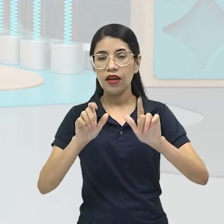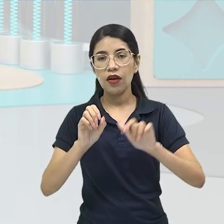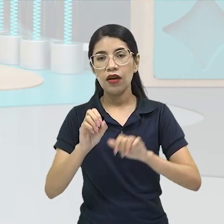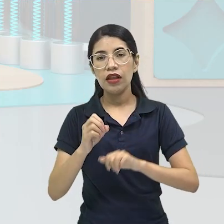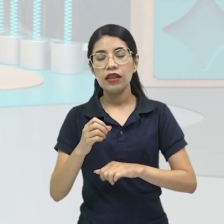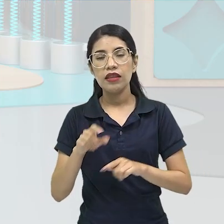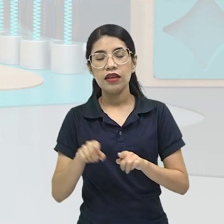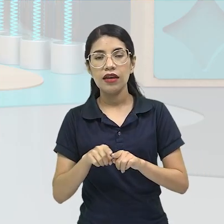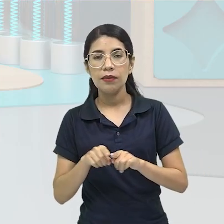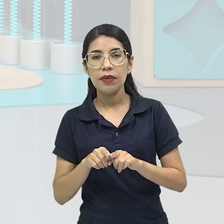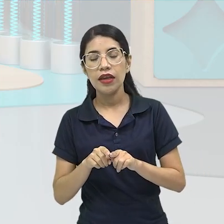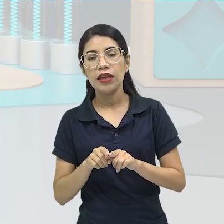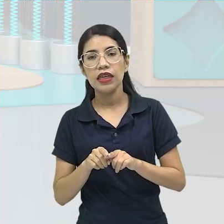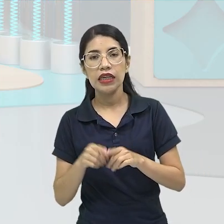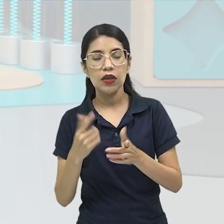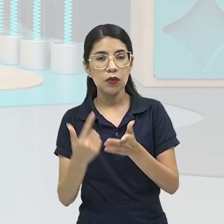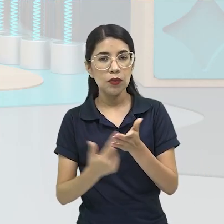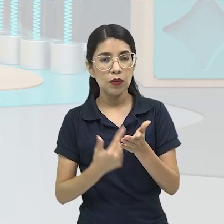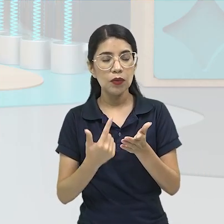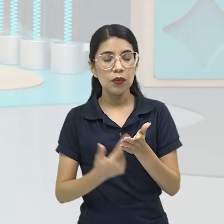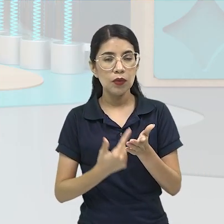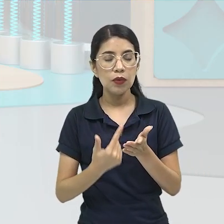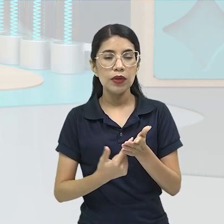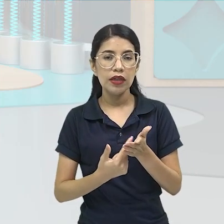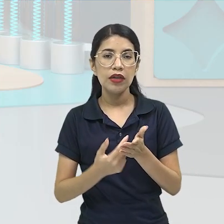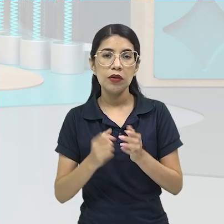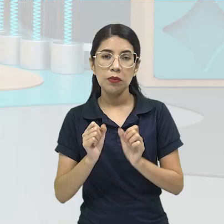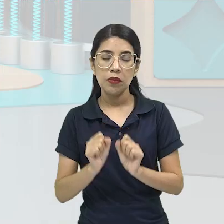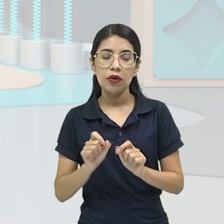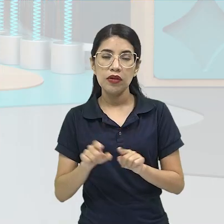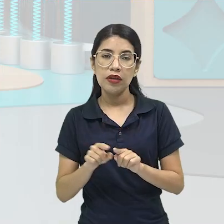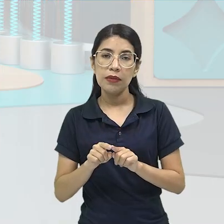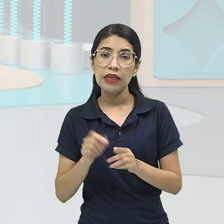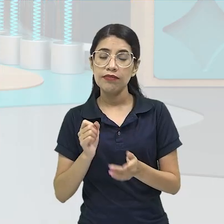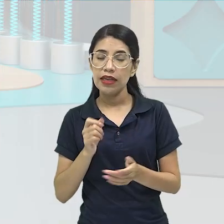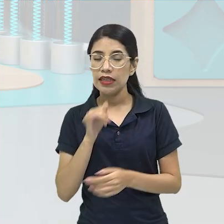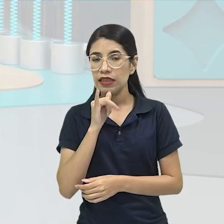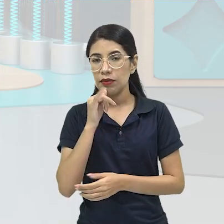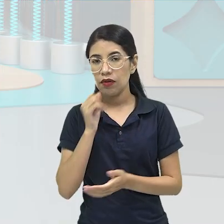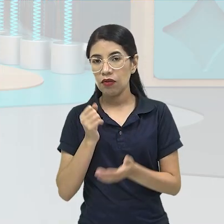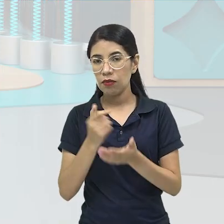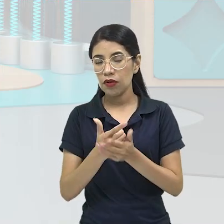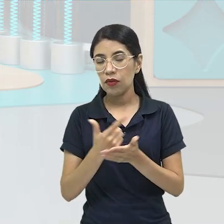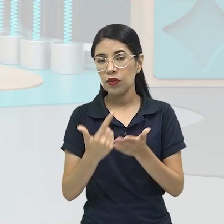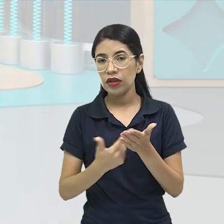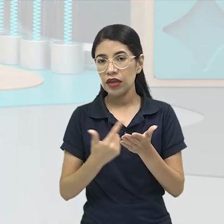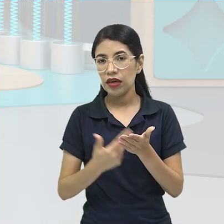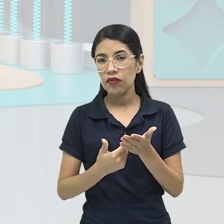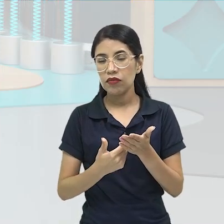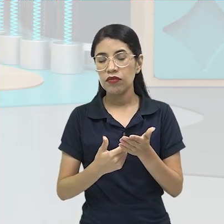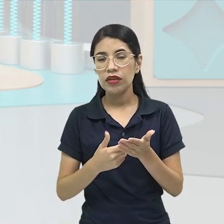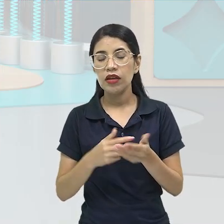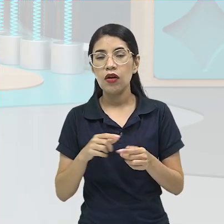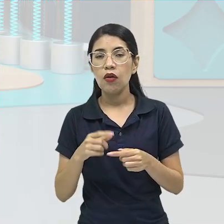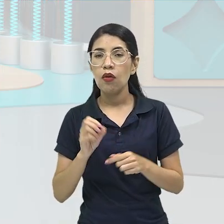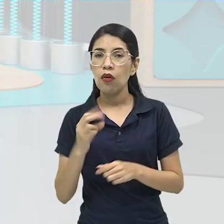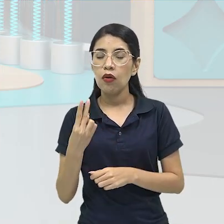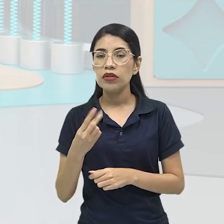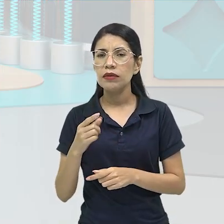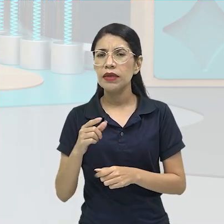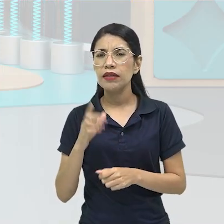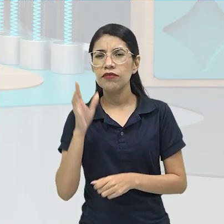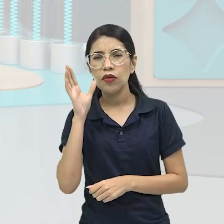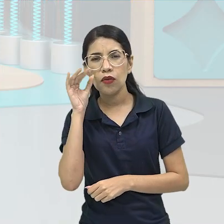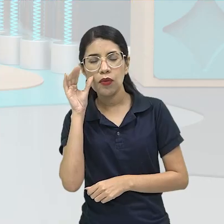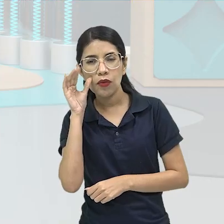um ou outro vai ser através de livro, né? Porque comprou um livro, porque achou interessante, ou porque ele mesmo se sentiu instigado e foi lá